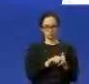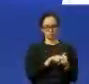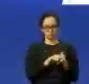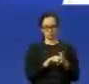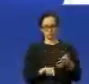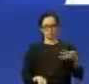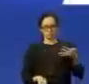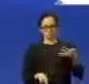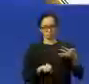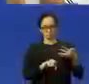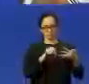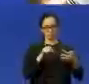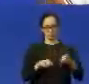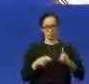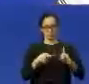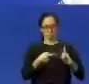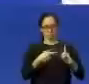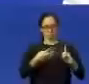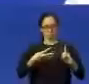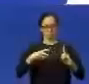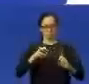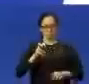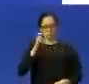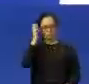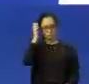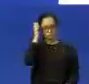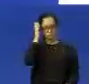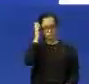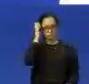4, alternativa D, 145, ok?